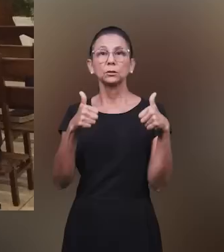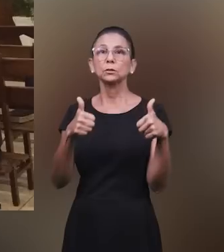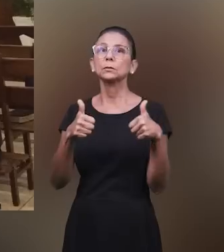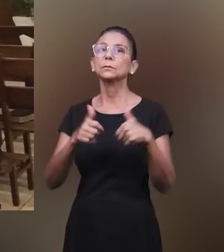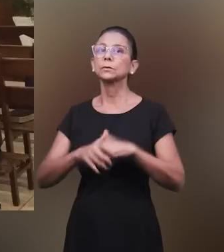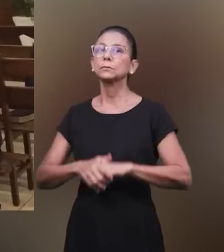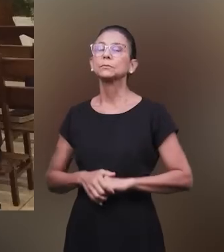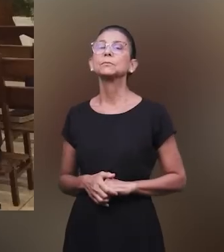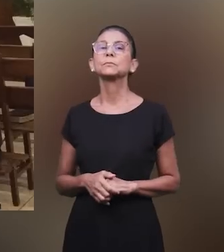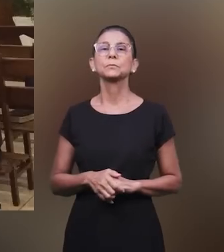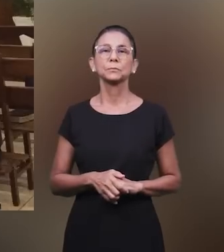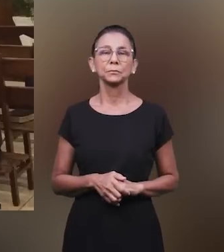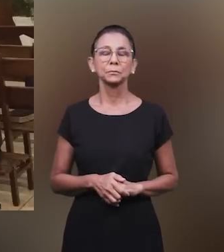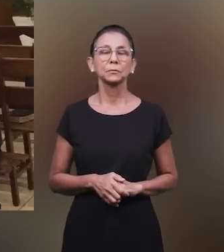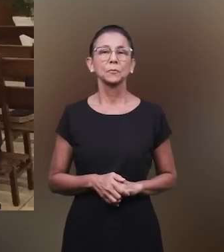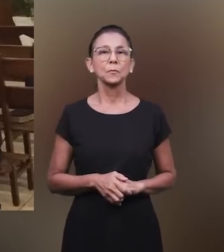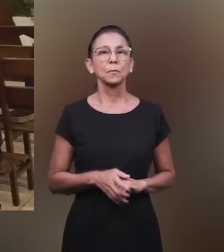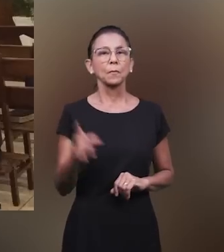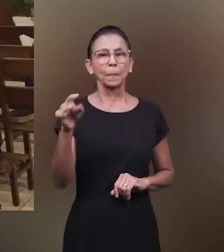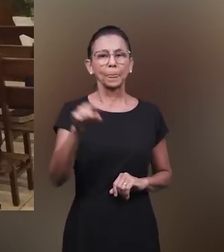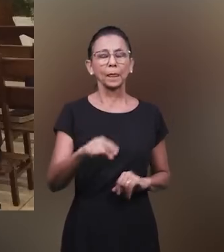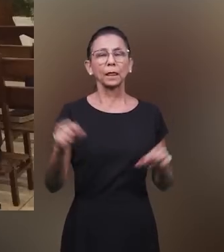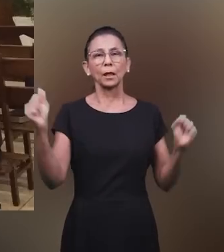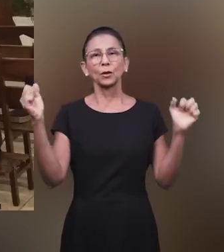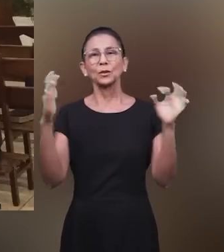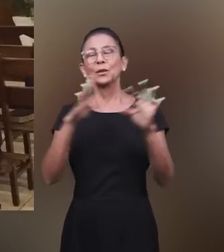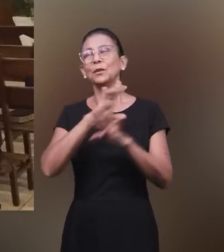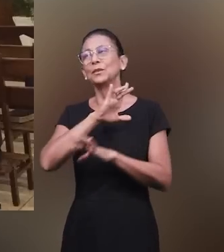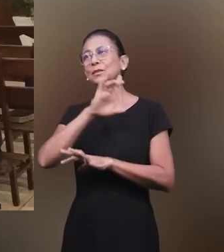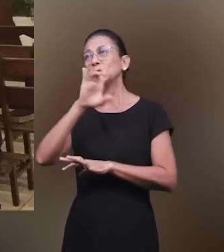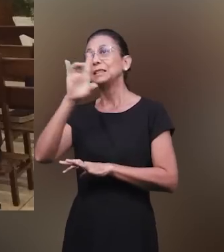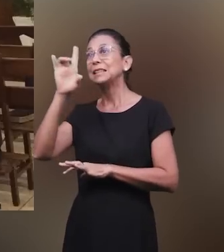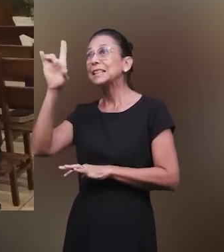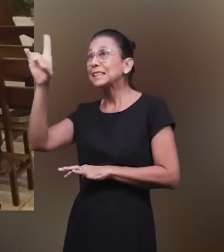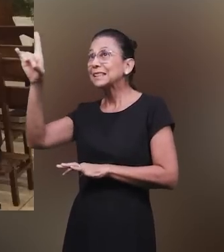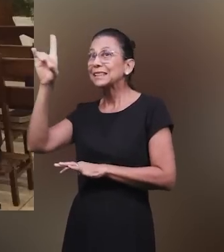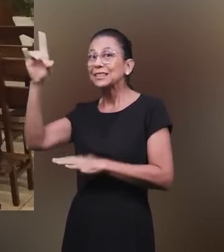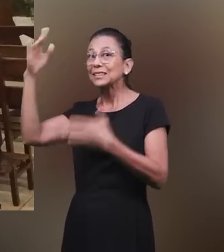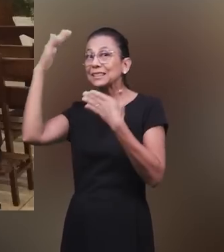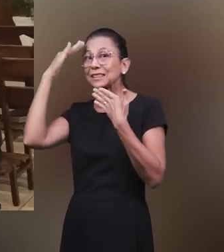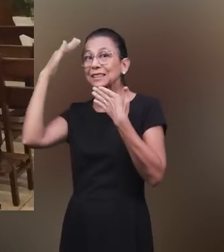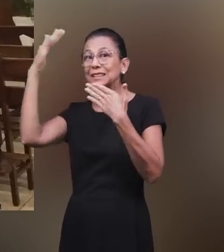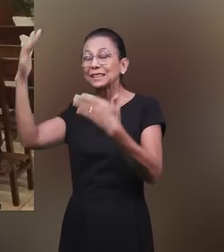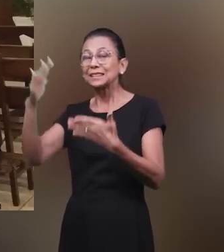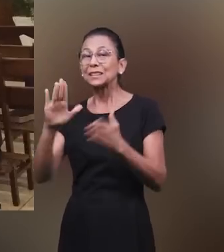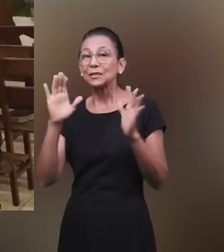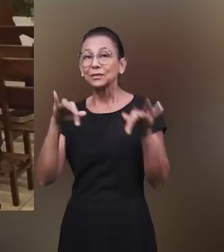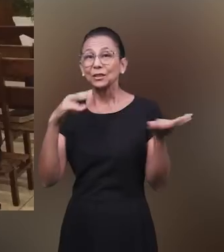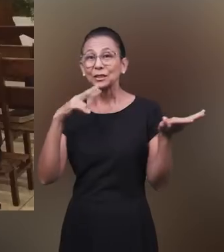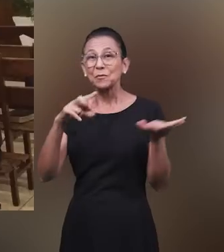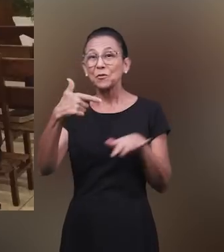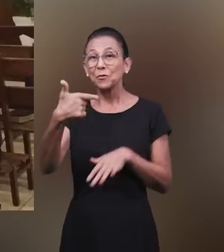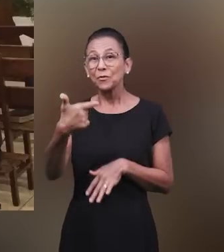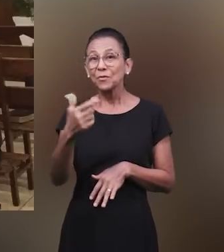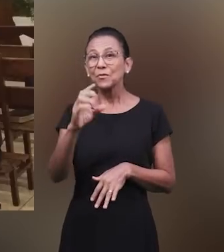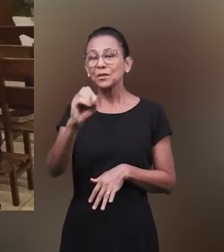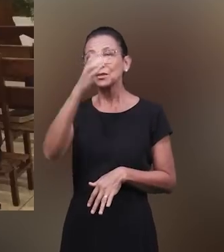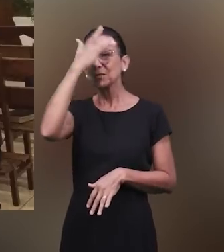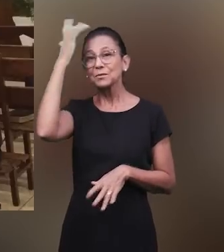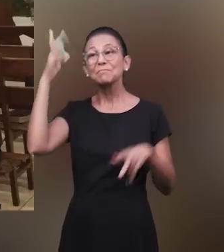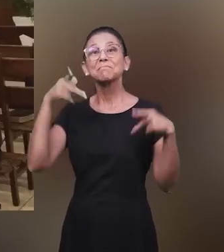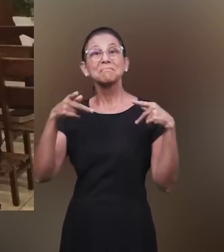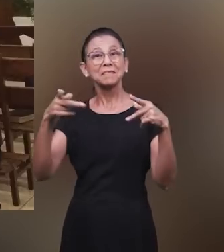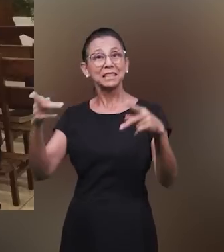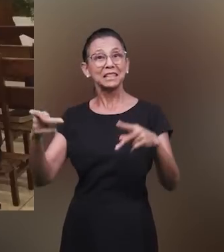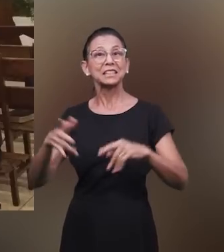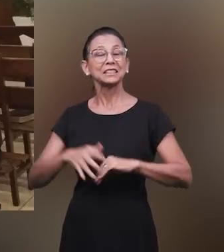feito. Os irmãos puderam glorificar a Deus por receber 20 visitantes neste final de semana, uma grande alegria, e o pastor